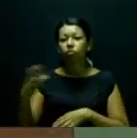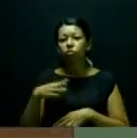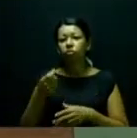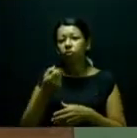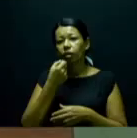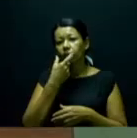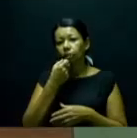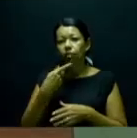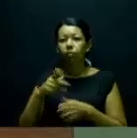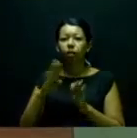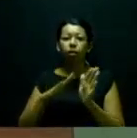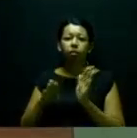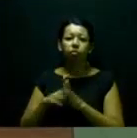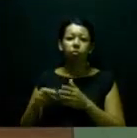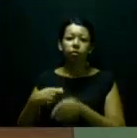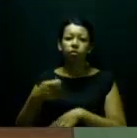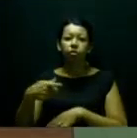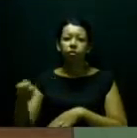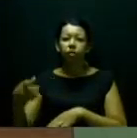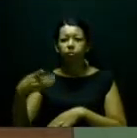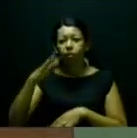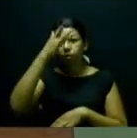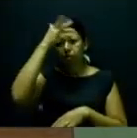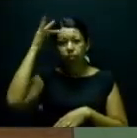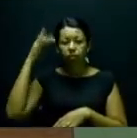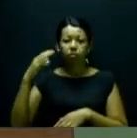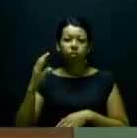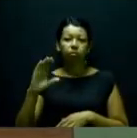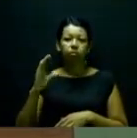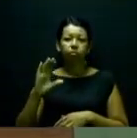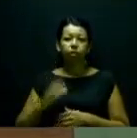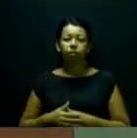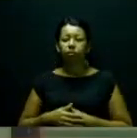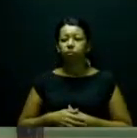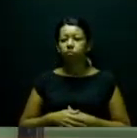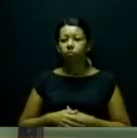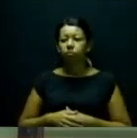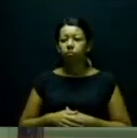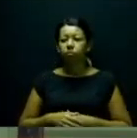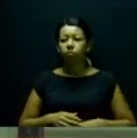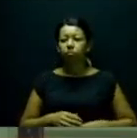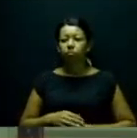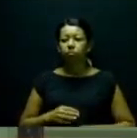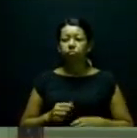todos, e pode distribuir para o cidadão cubatense. É só isso, presidente.